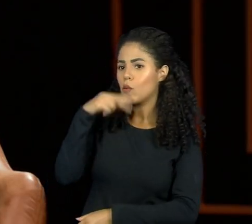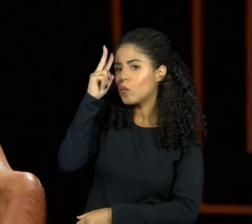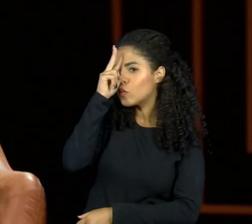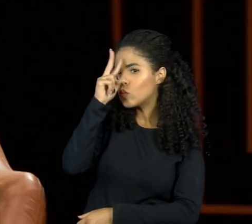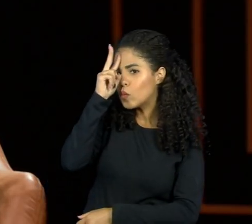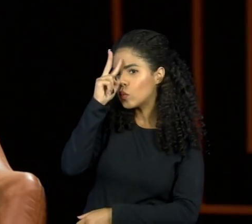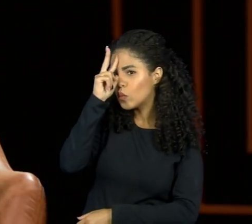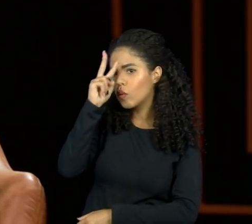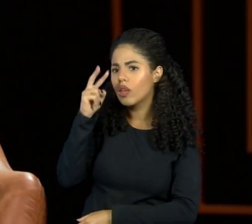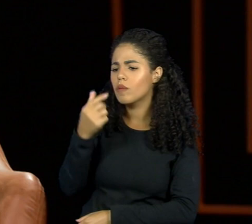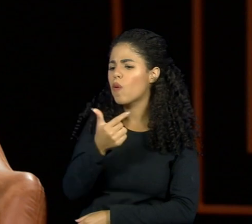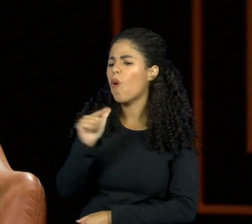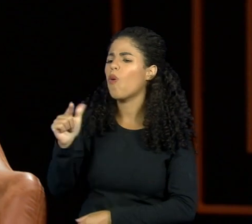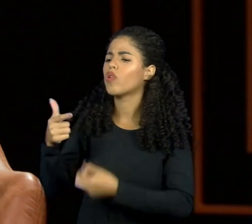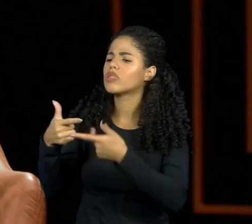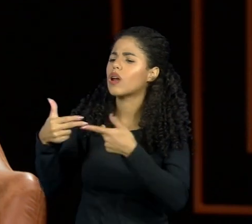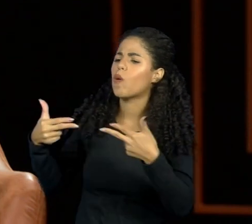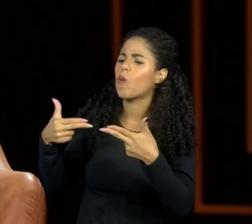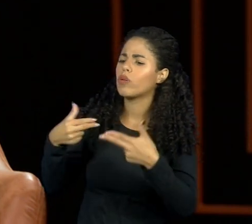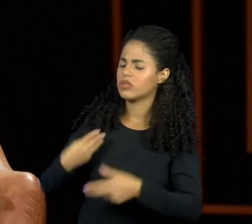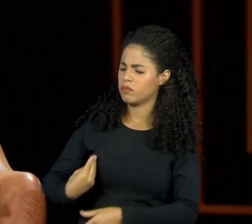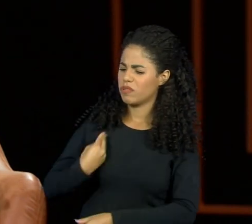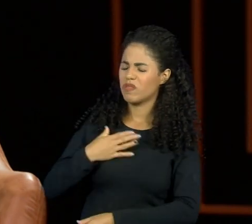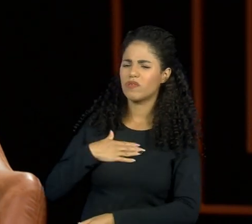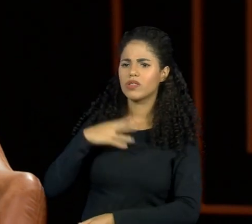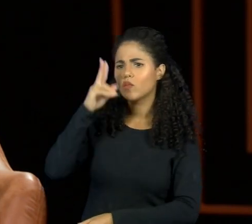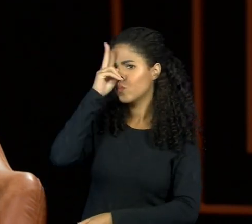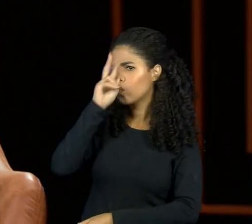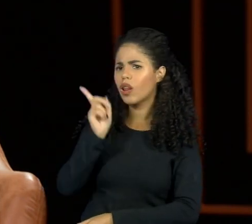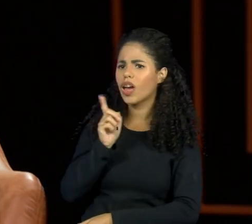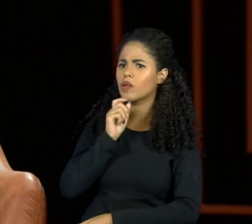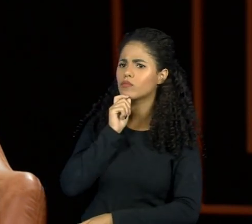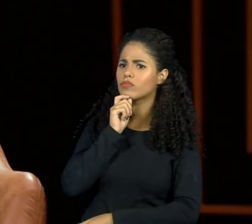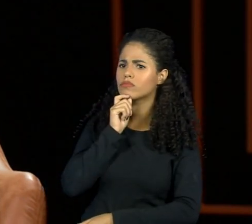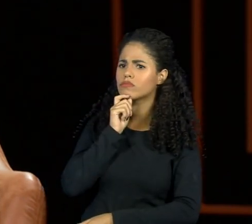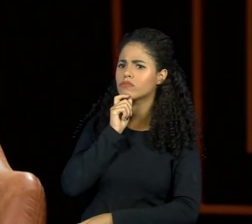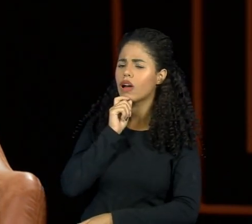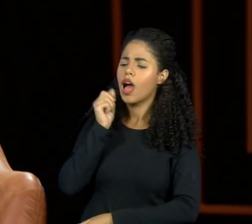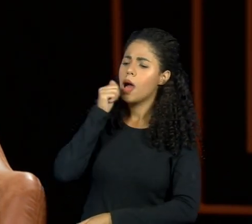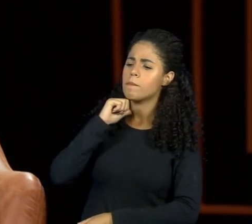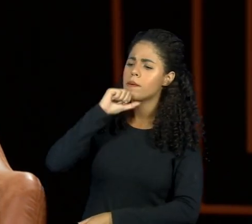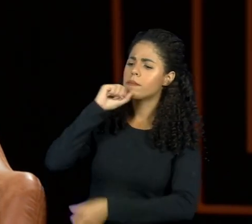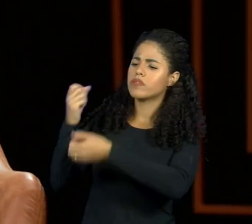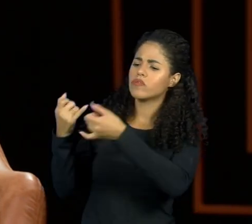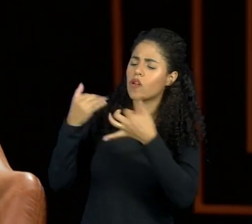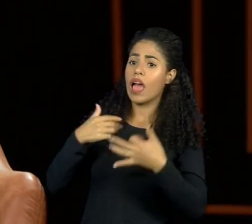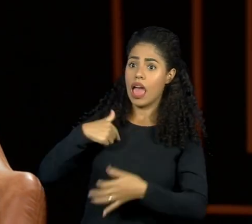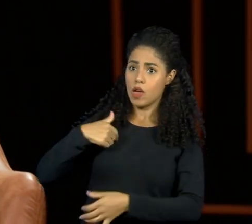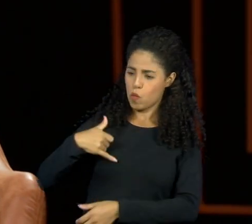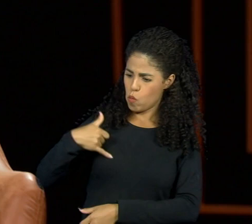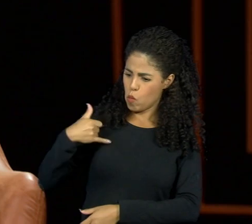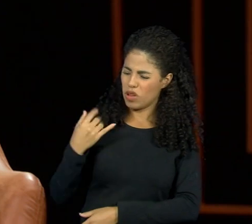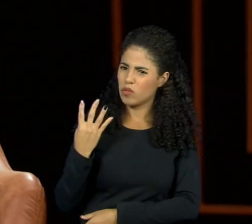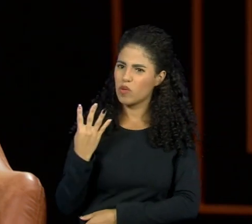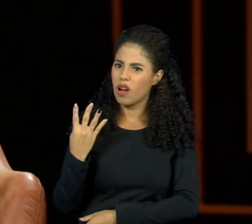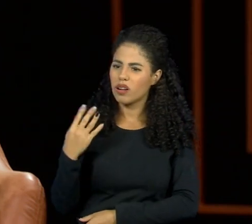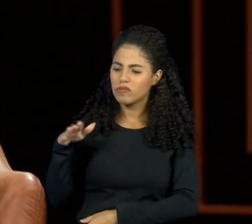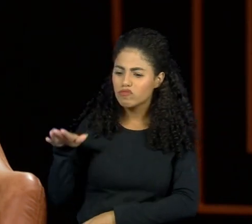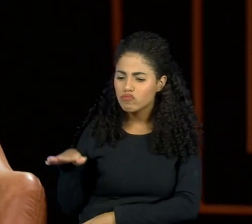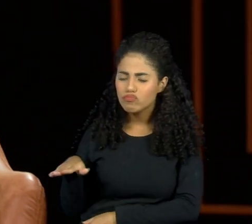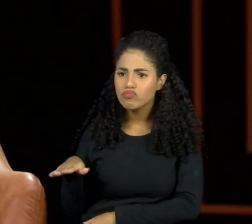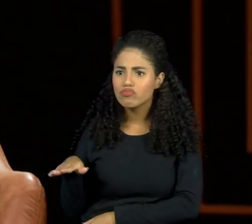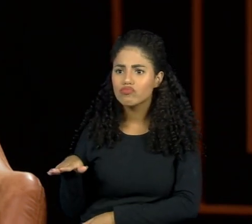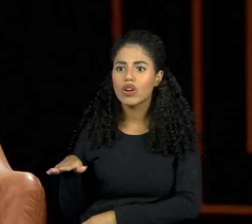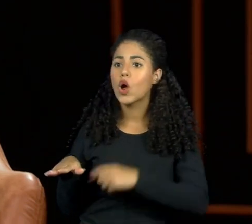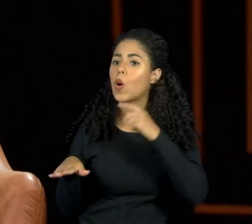feito outra coisa na minha vida desde sempre. Diz a minha mãe que, com 4 anos de idade, bebezinho, né? Ela